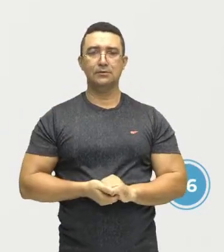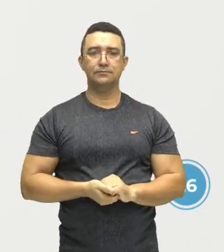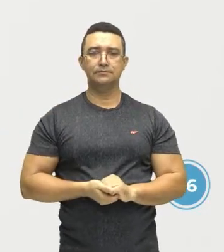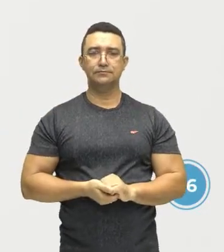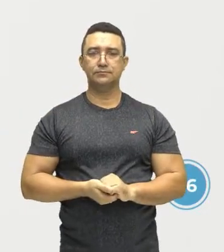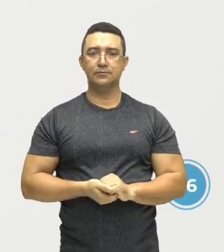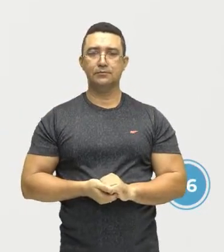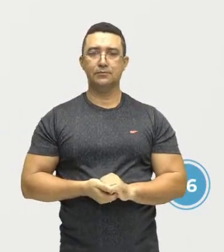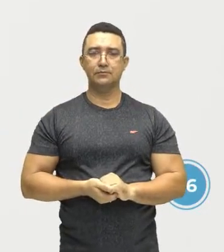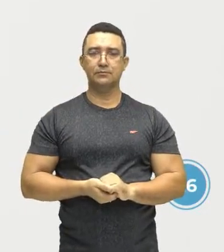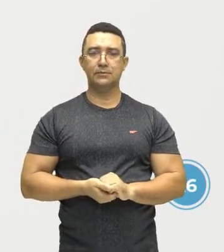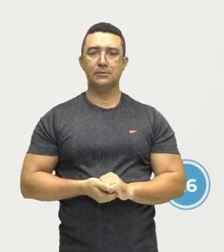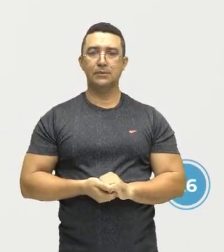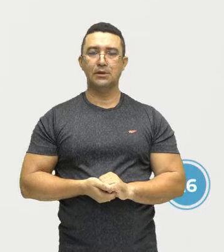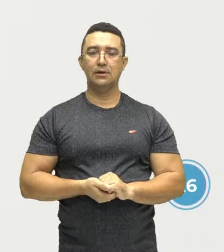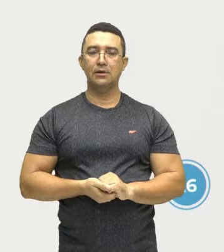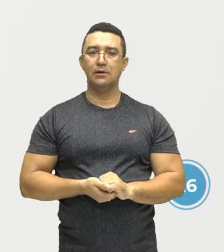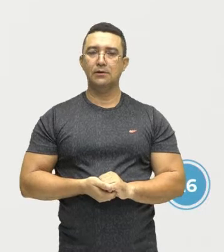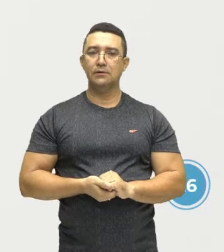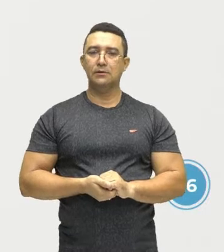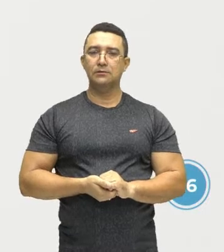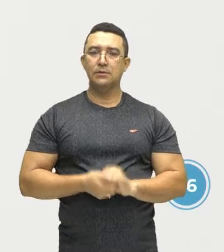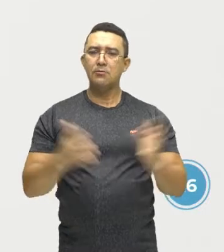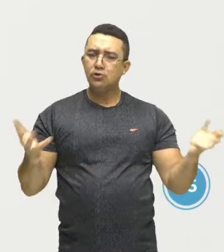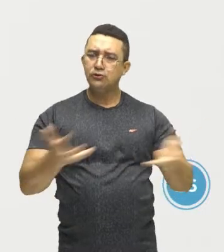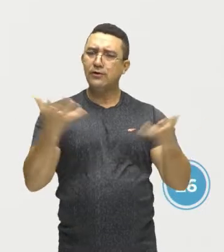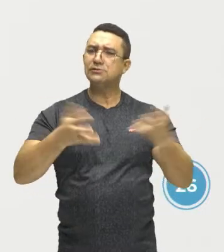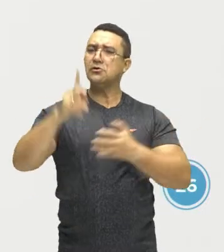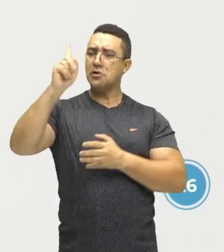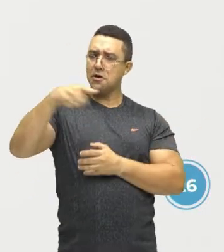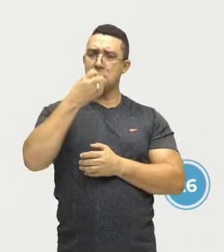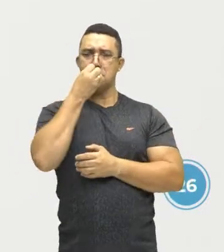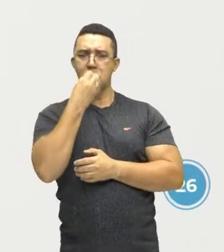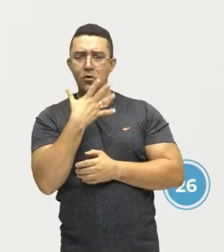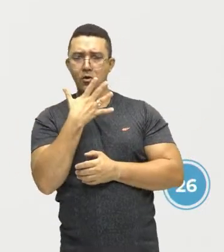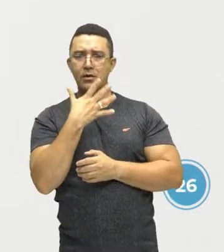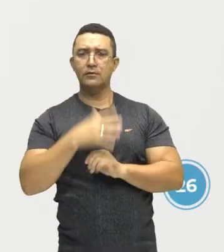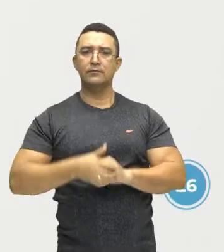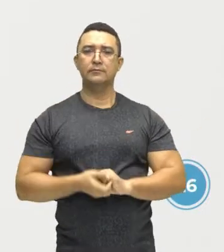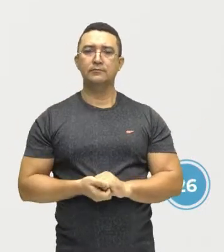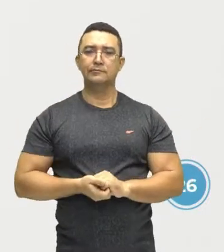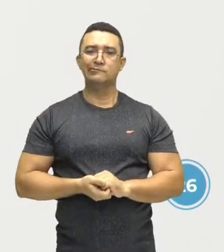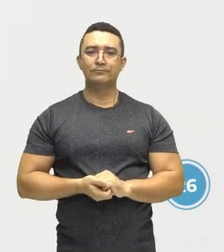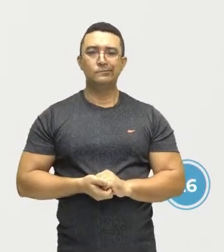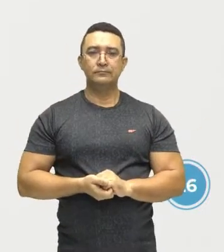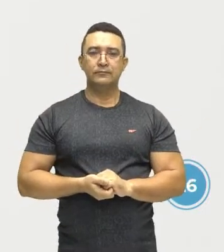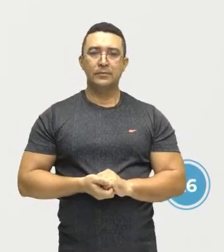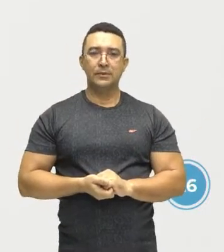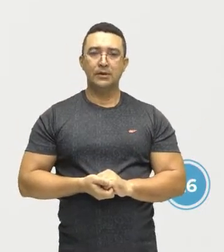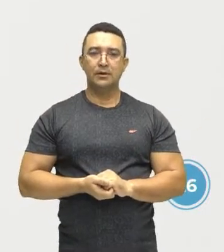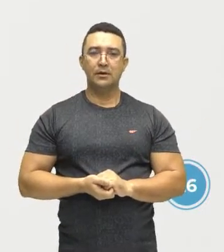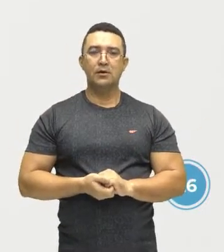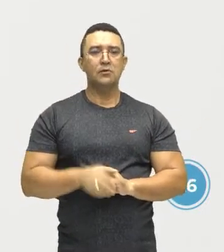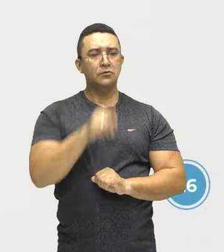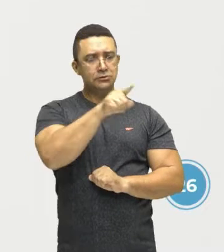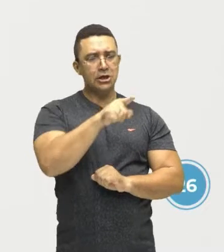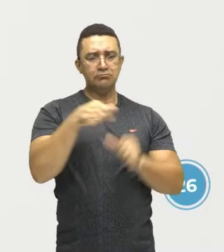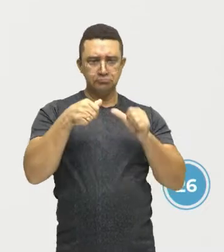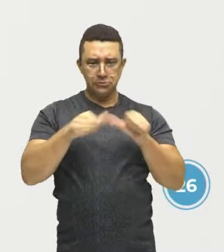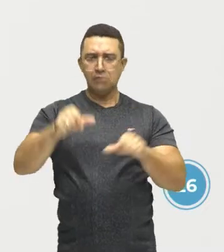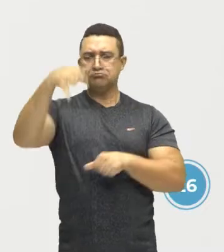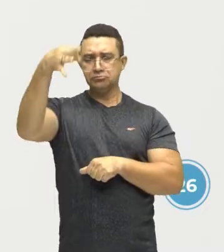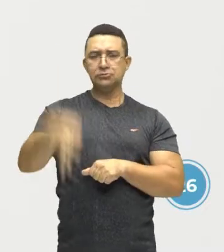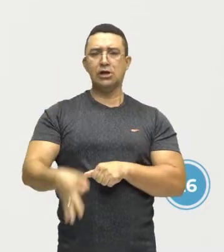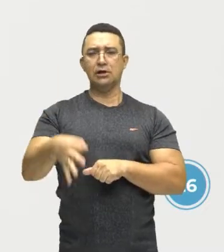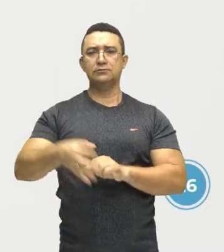Fugaz. Você está convicto. Temos convicto, tipos de predicado. Predicado tem essa